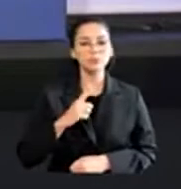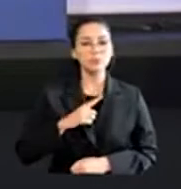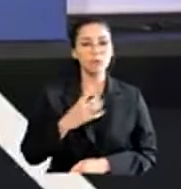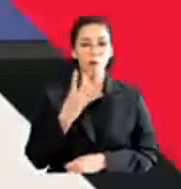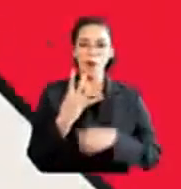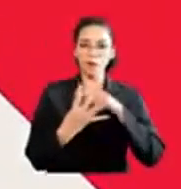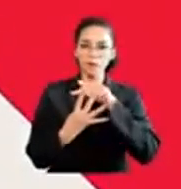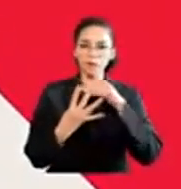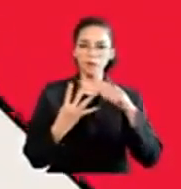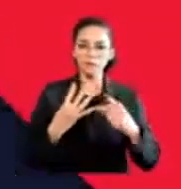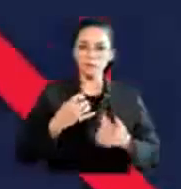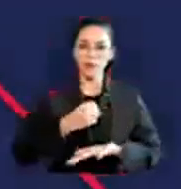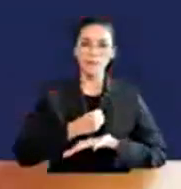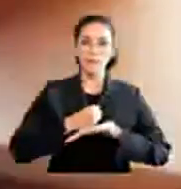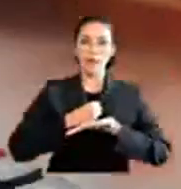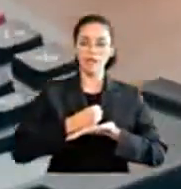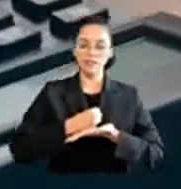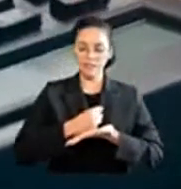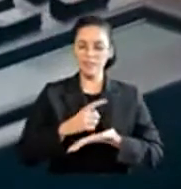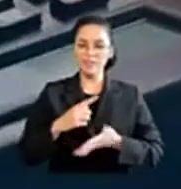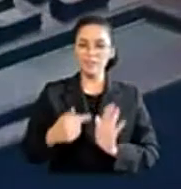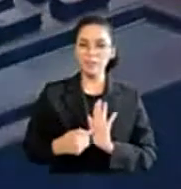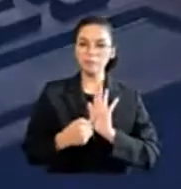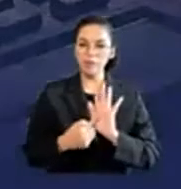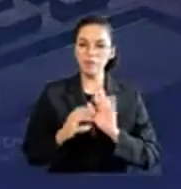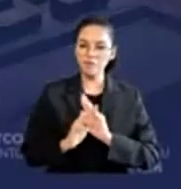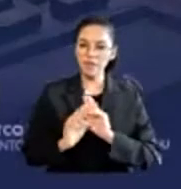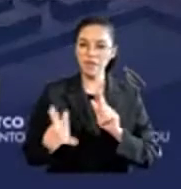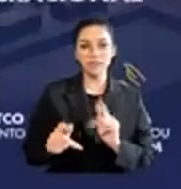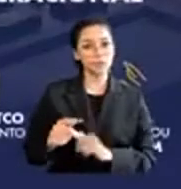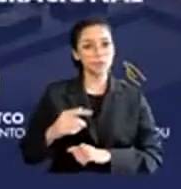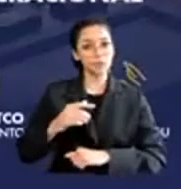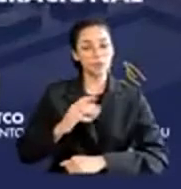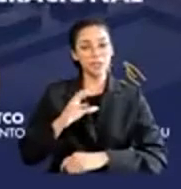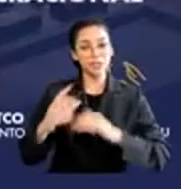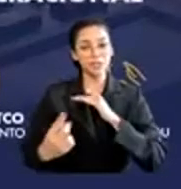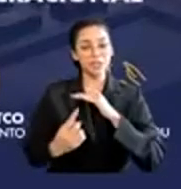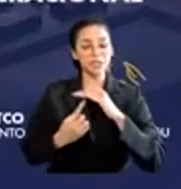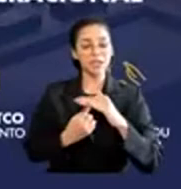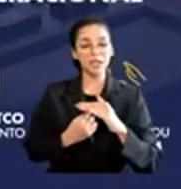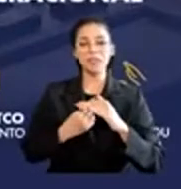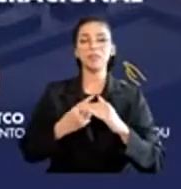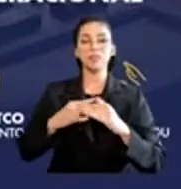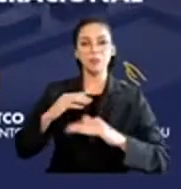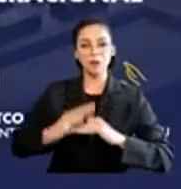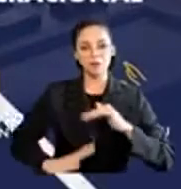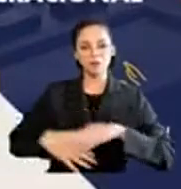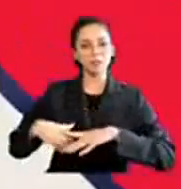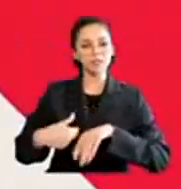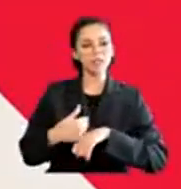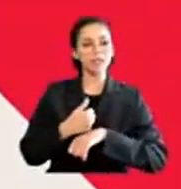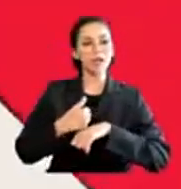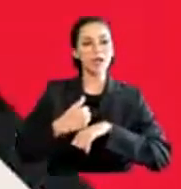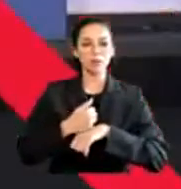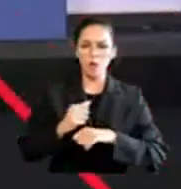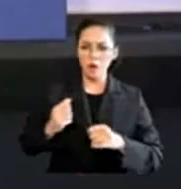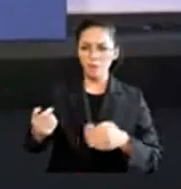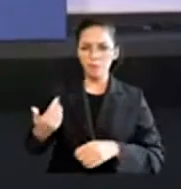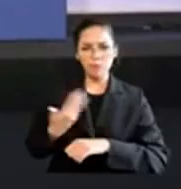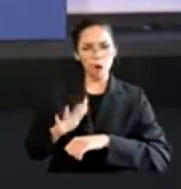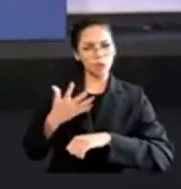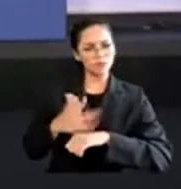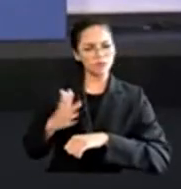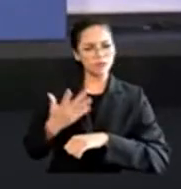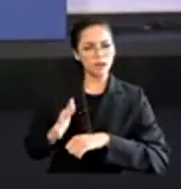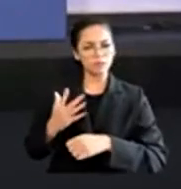fazem a diferença para esse cliente profissional. Máxima produtividade, o Scudo traz diversos itens que dão a ele